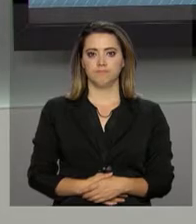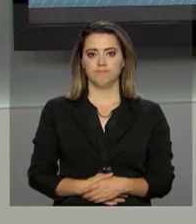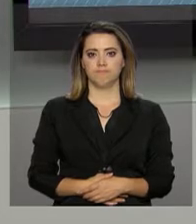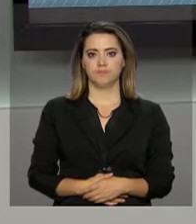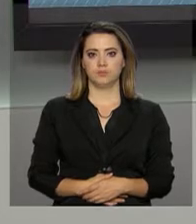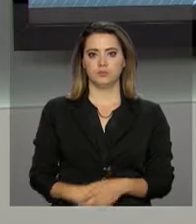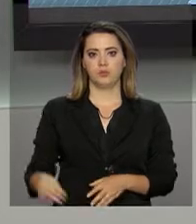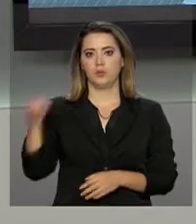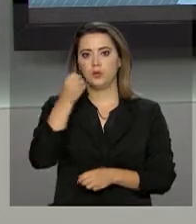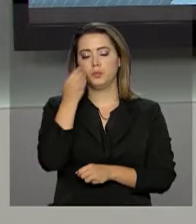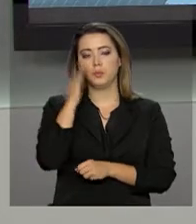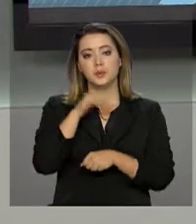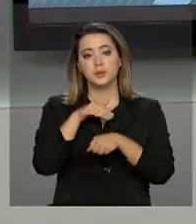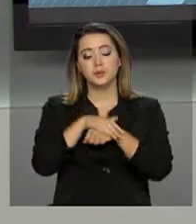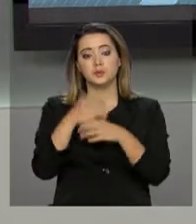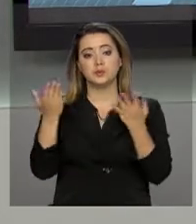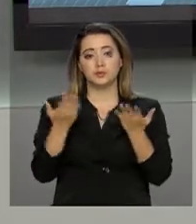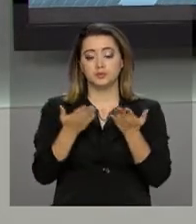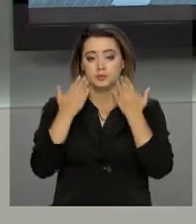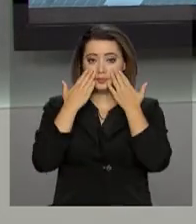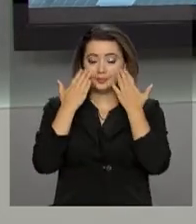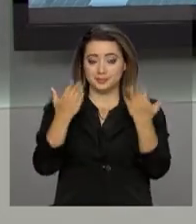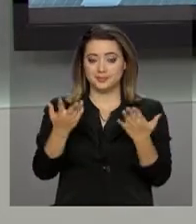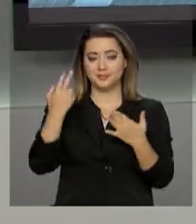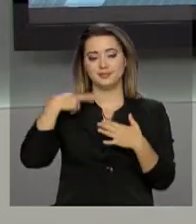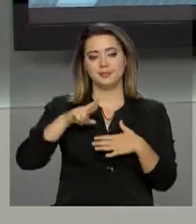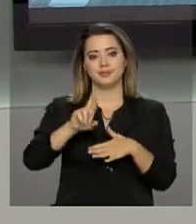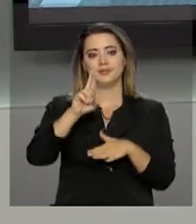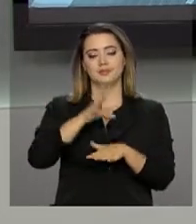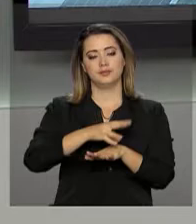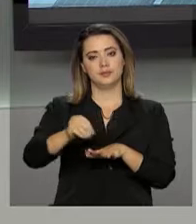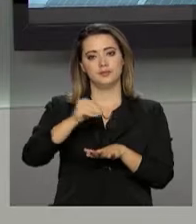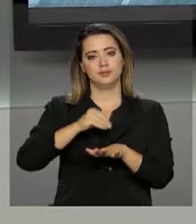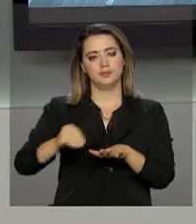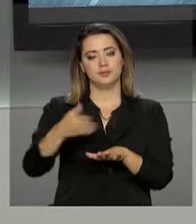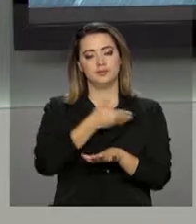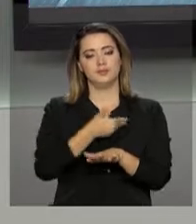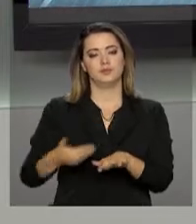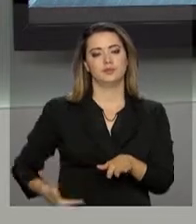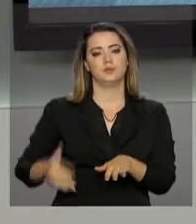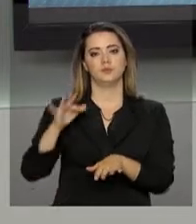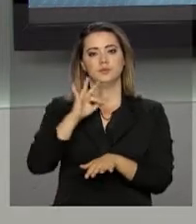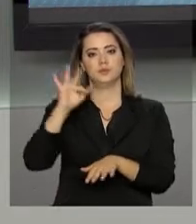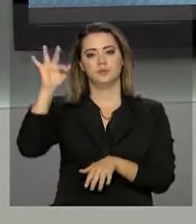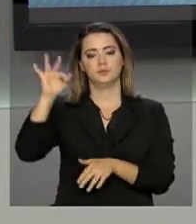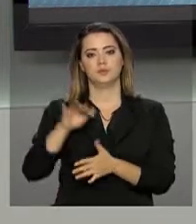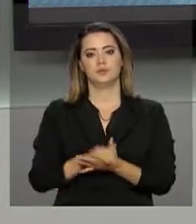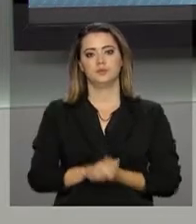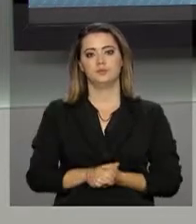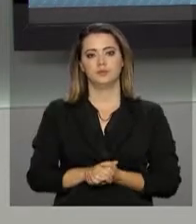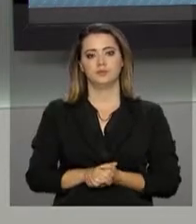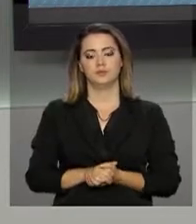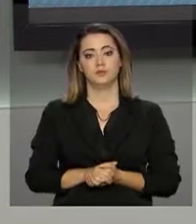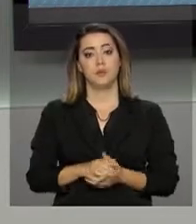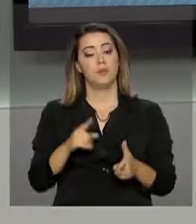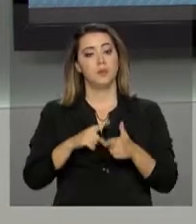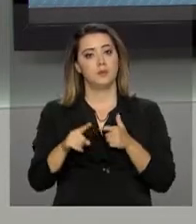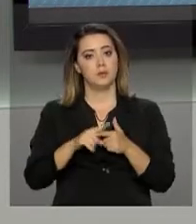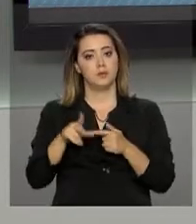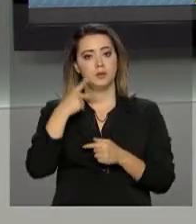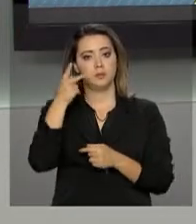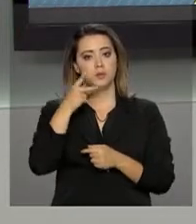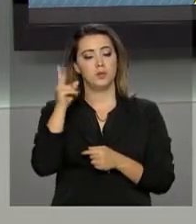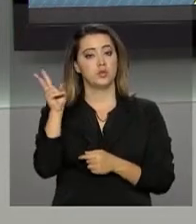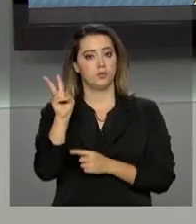olá boa noite começa agora mais uma edição do repórter nbr com as notícias do governo federal a crise política